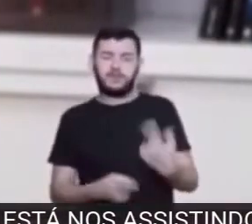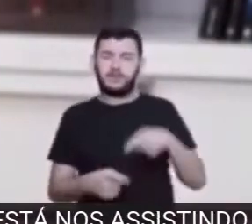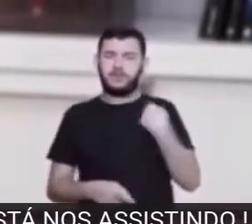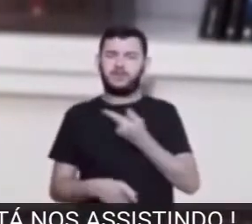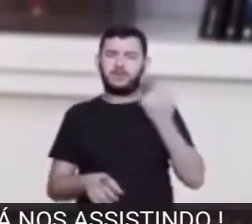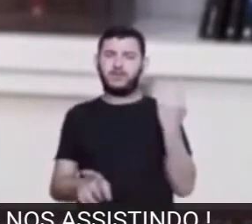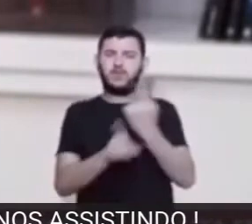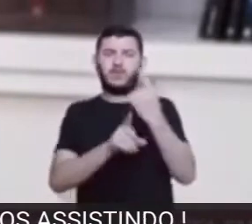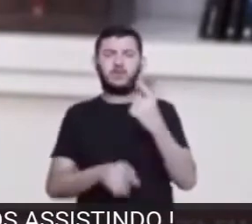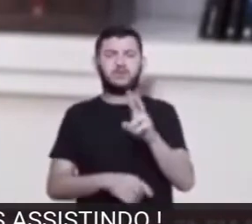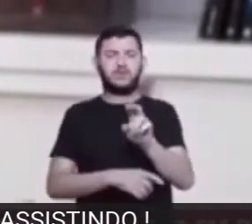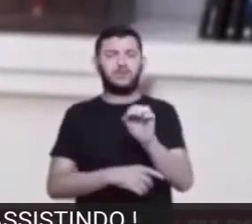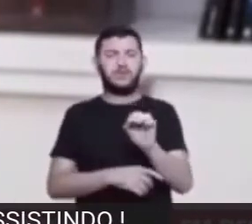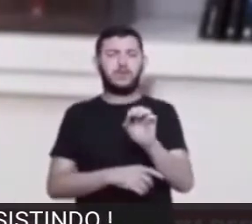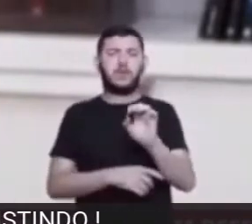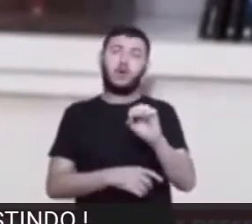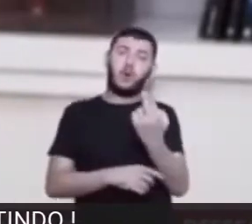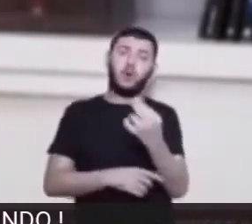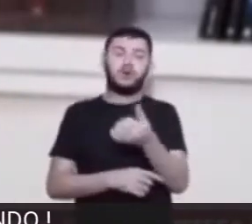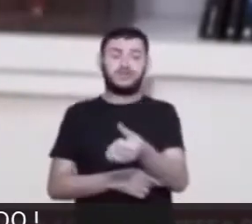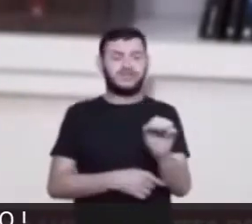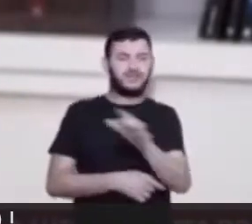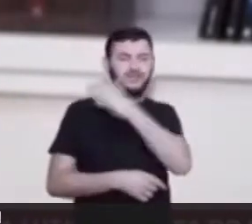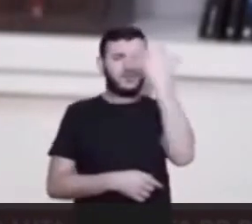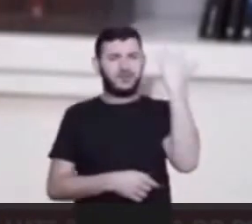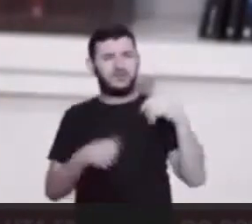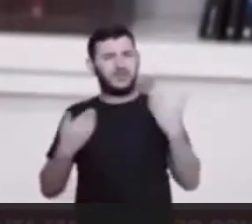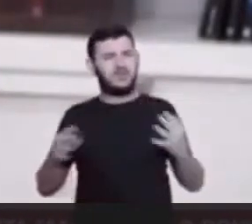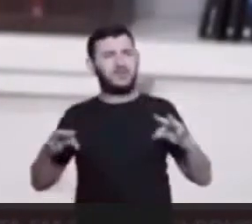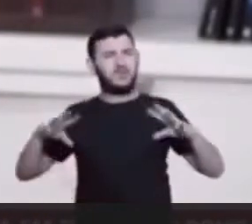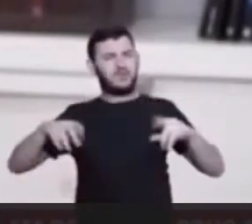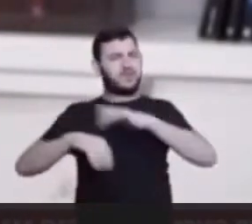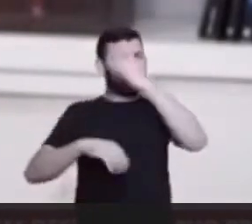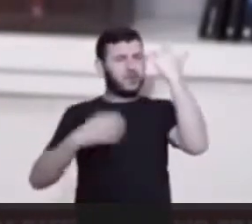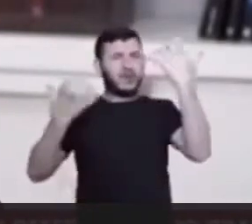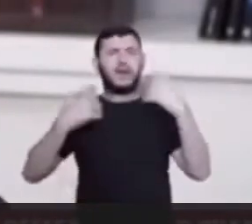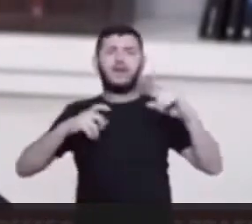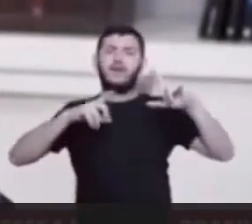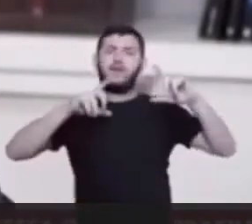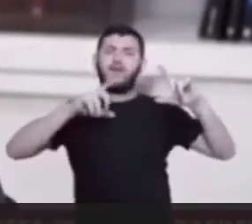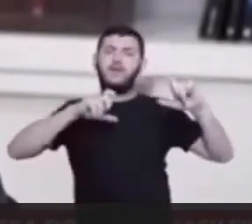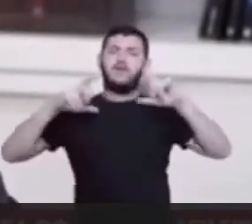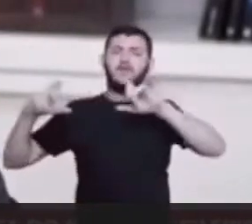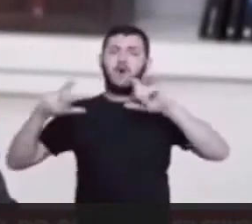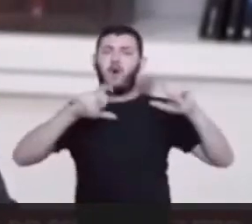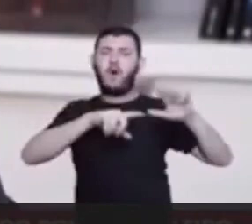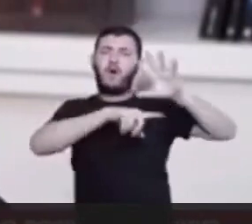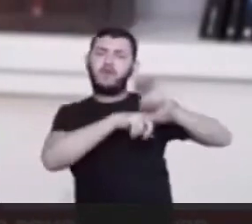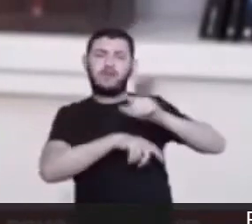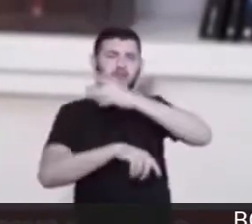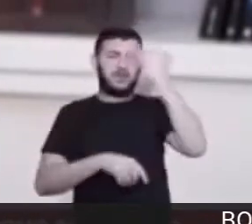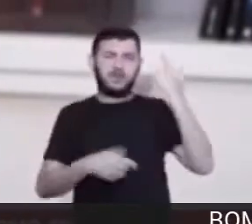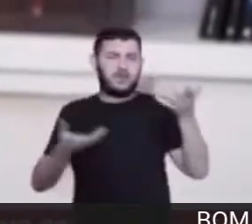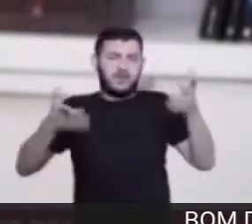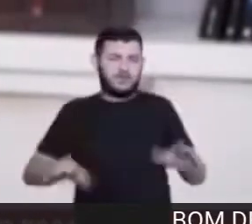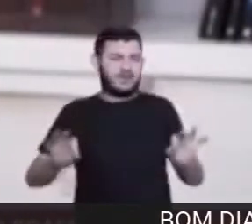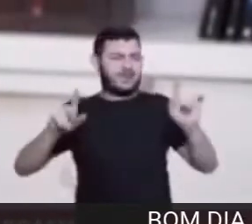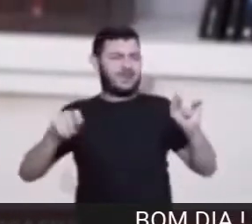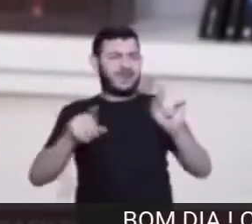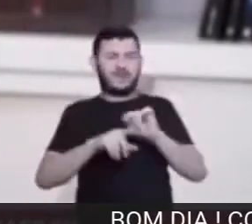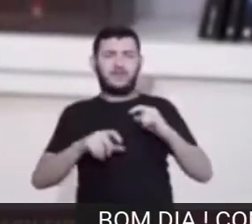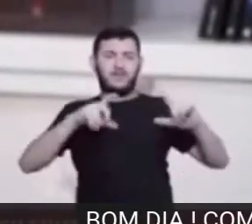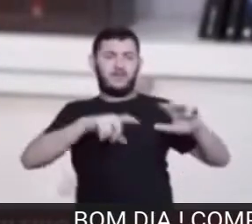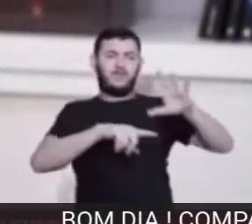pessoas, aí todo mundo quer tirar foto. E as pessoas não querem tirar foto com distanciamento, as pessoas querem